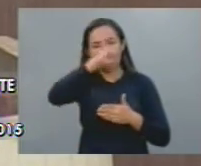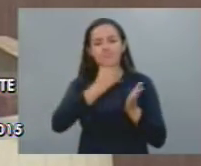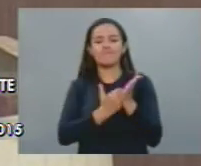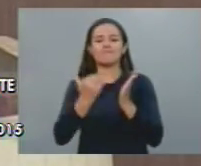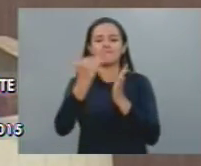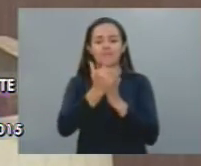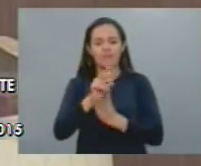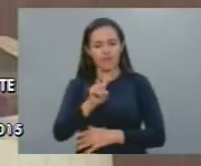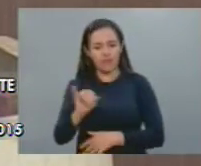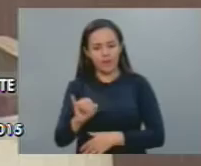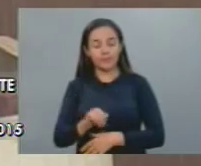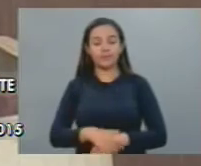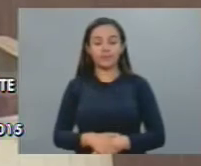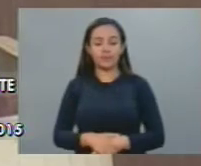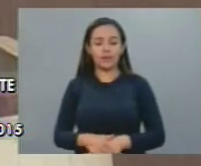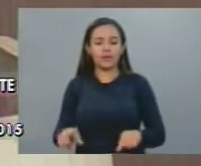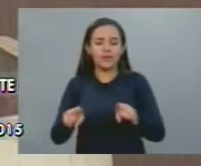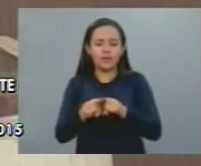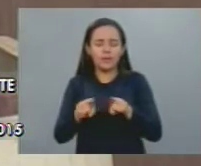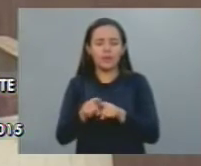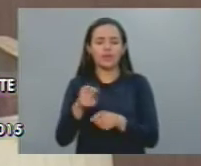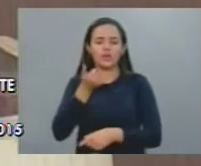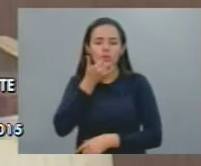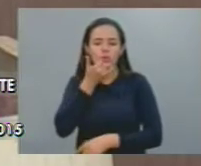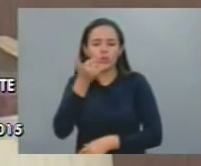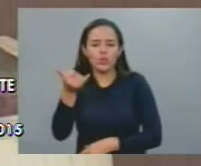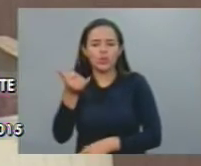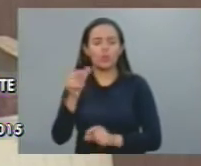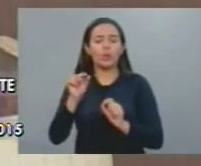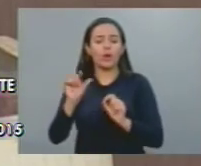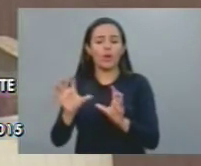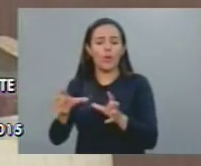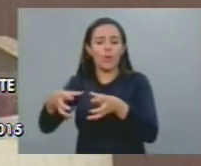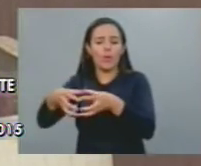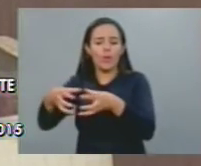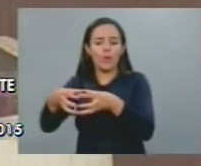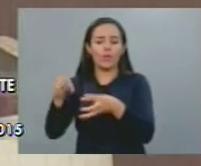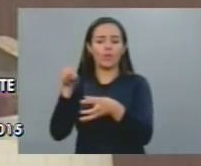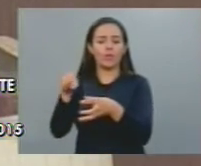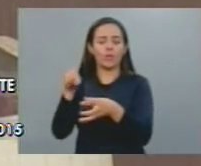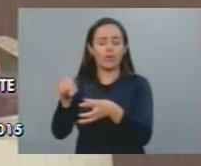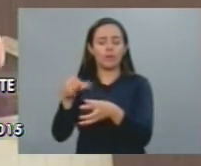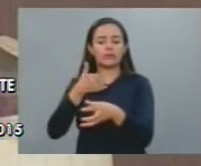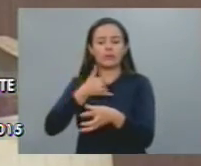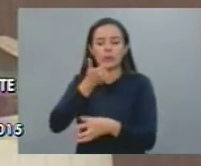sobretudo, pedir desculpas àqueles grupos que, porventura,